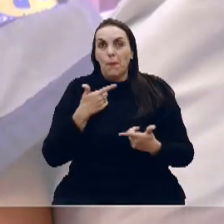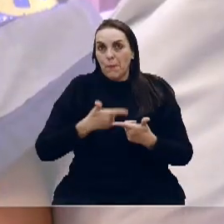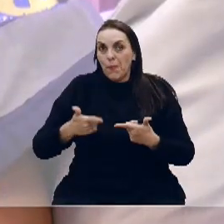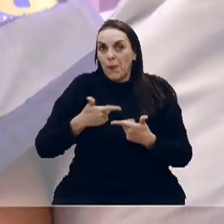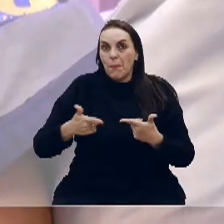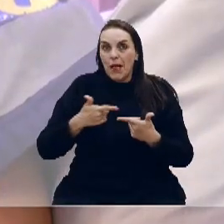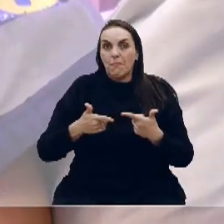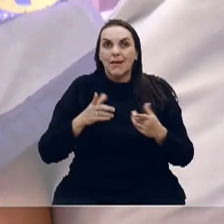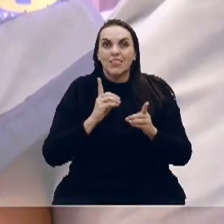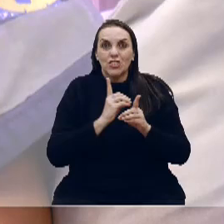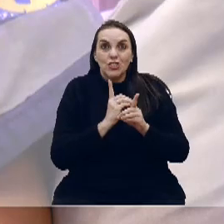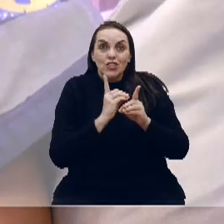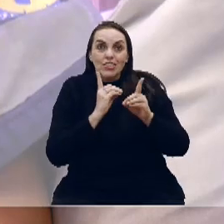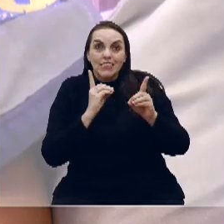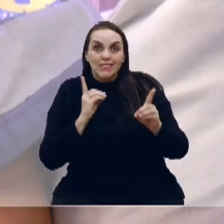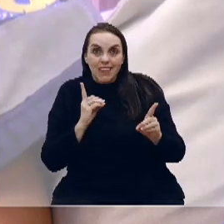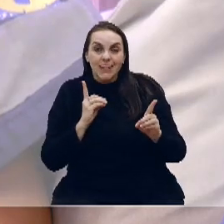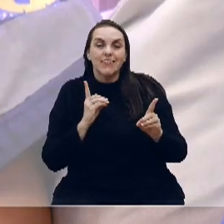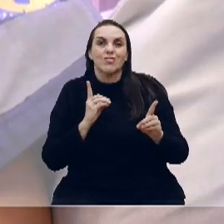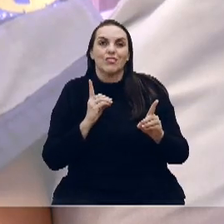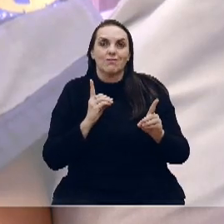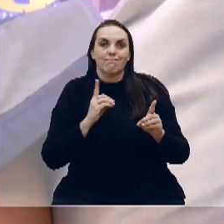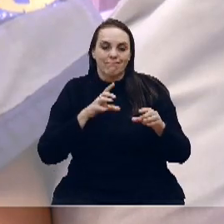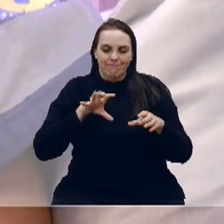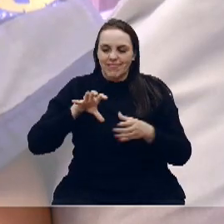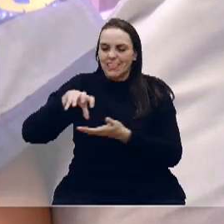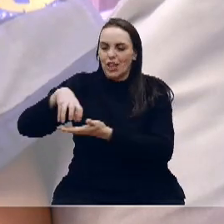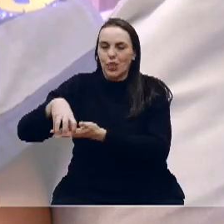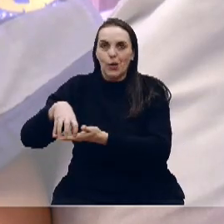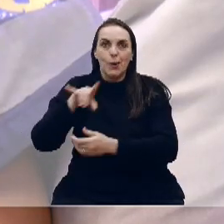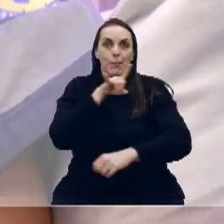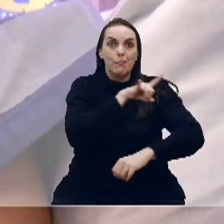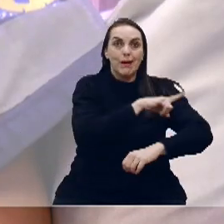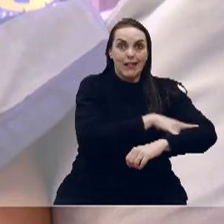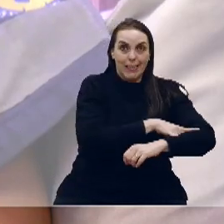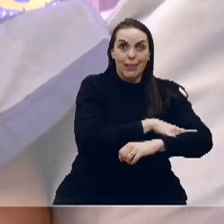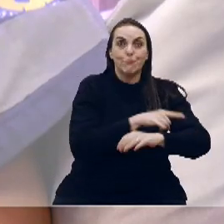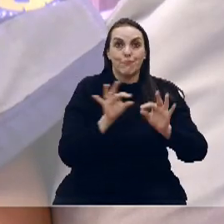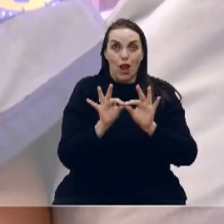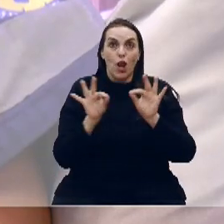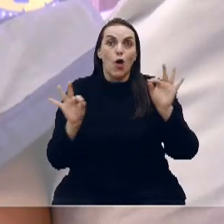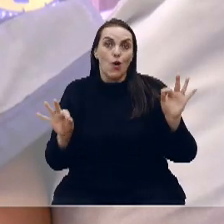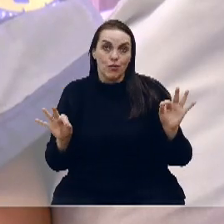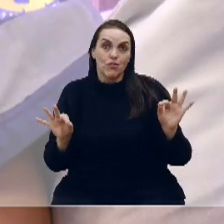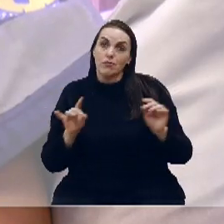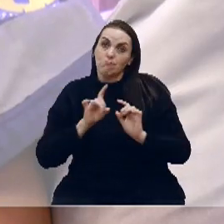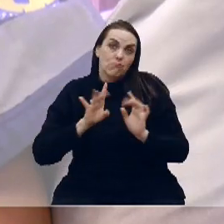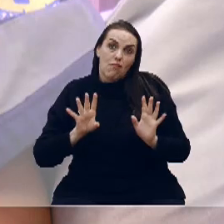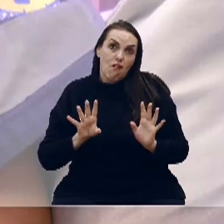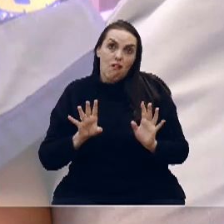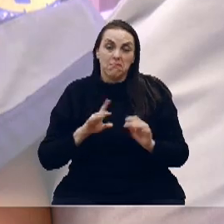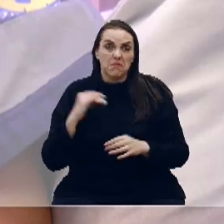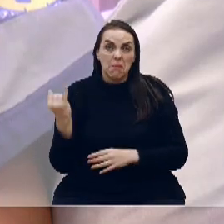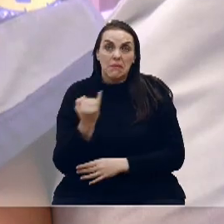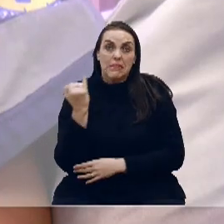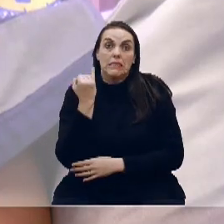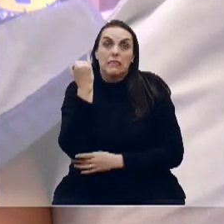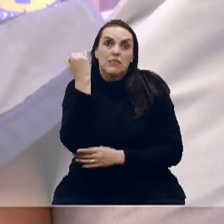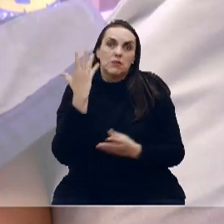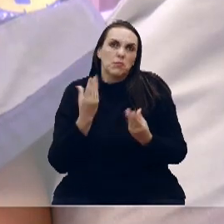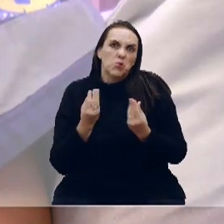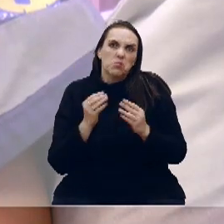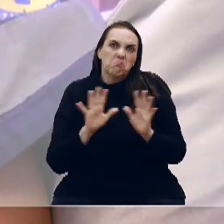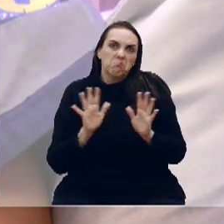o distanciamento do setor dos banheiros. Mas é uma coisa que não acho muito relevante, assim. Né? É